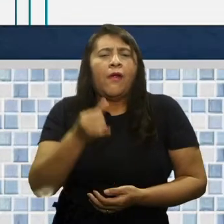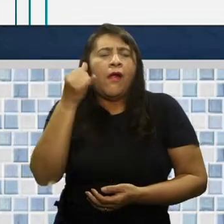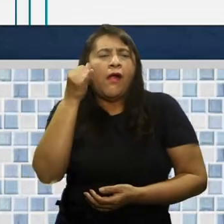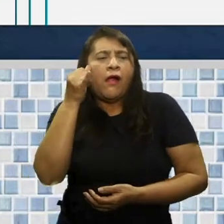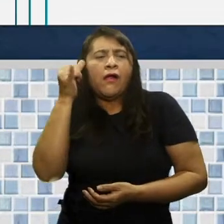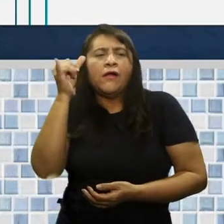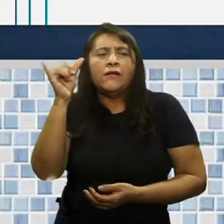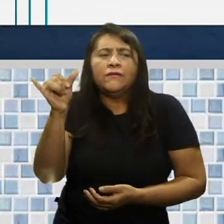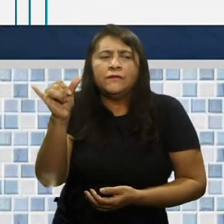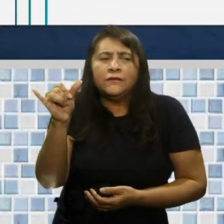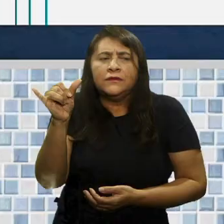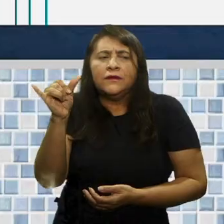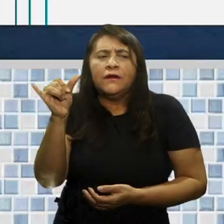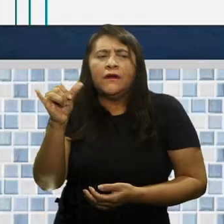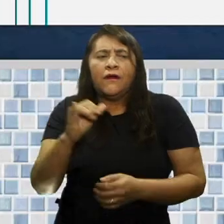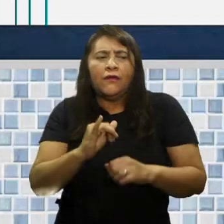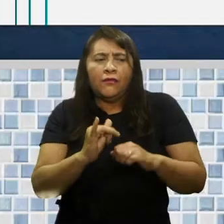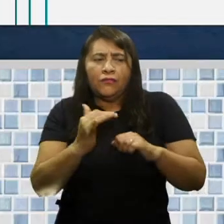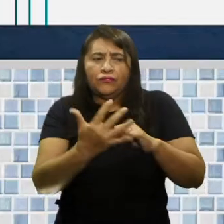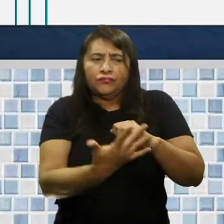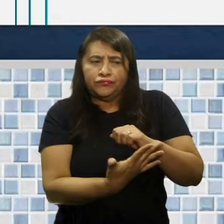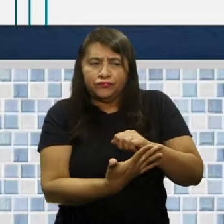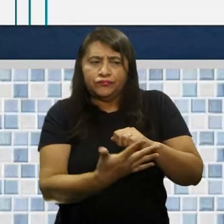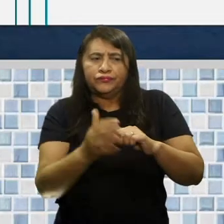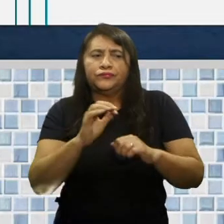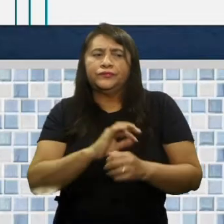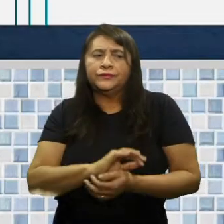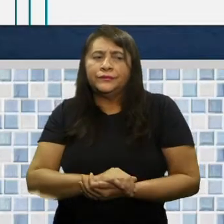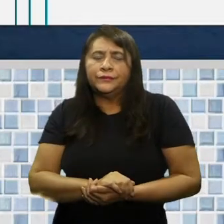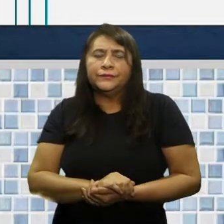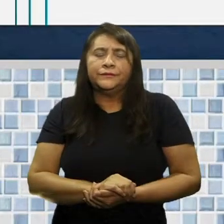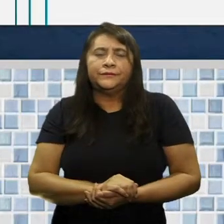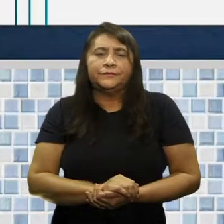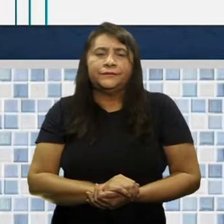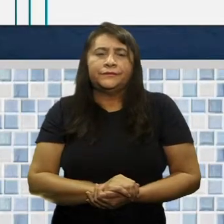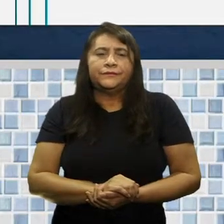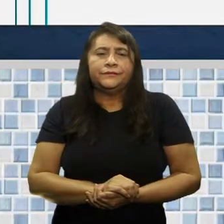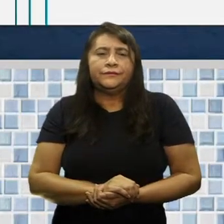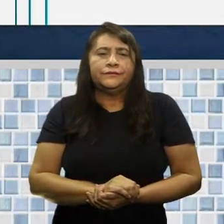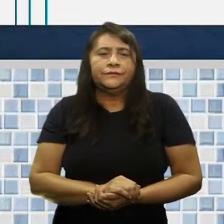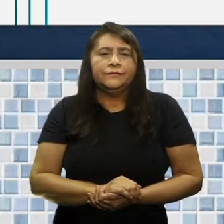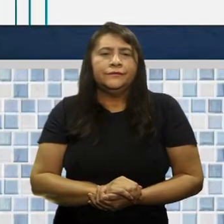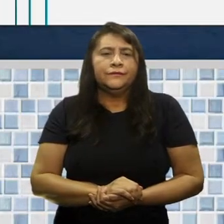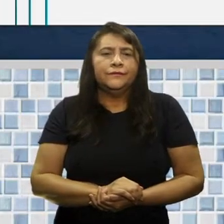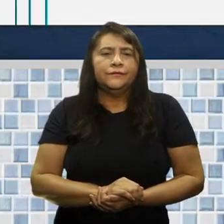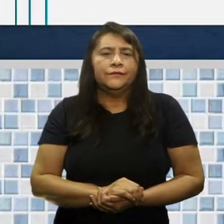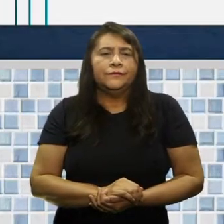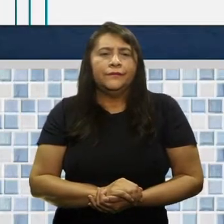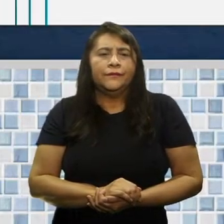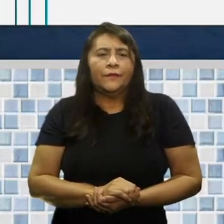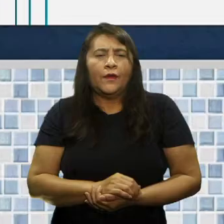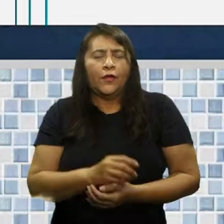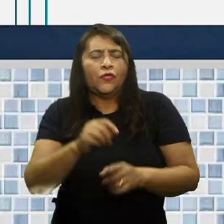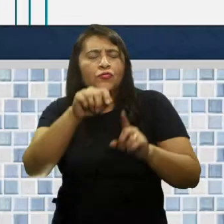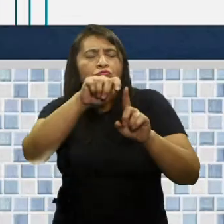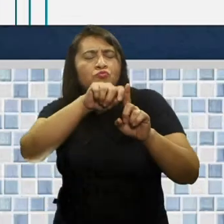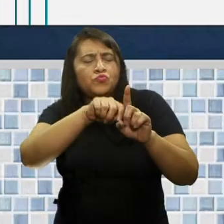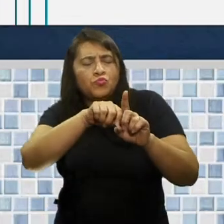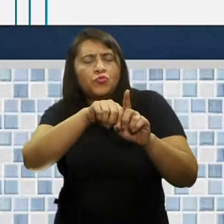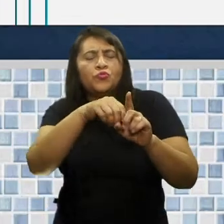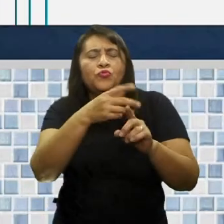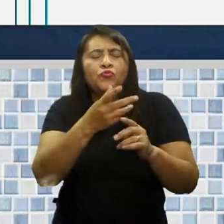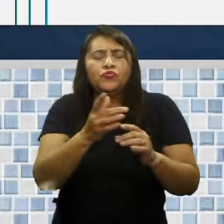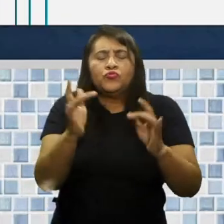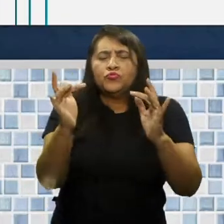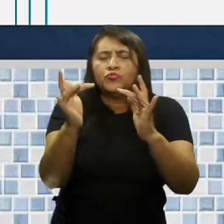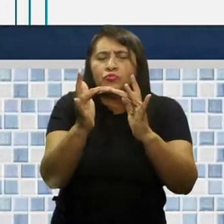de proteção necessárias para a nova prevenção, para a nossa prevenção. Pense se, no longo desses meses, você já teve